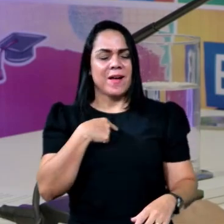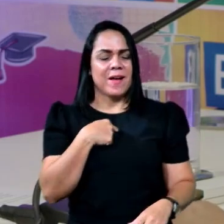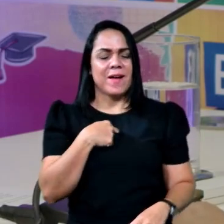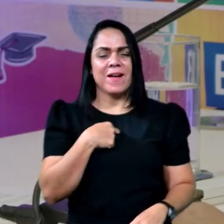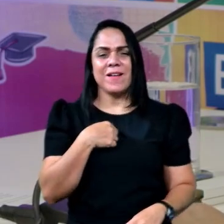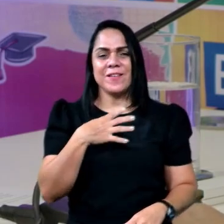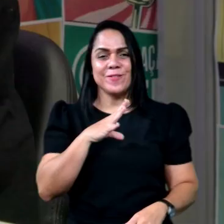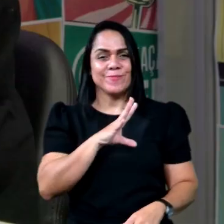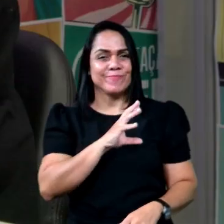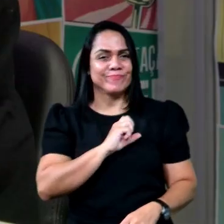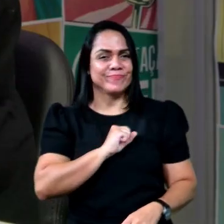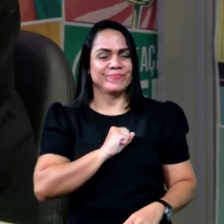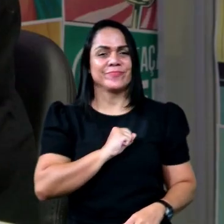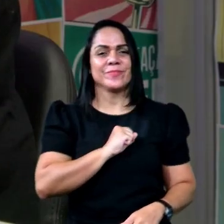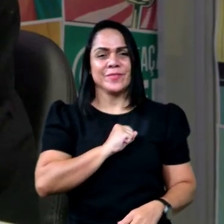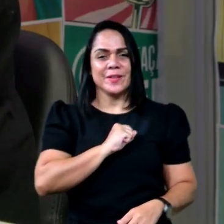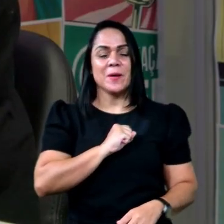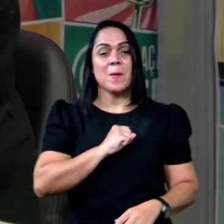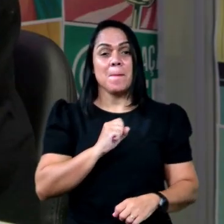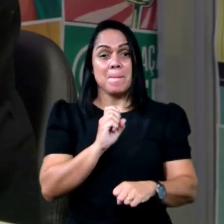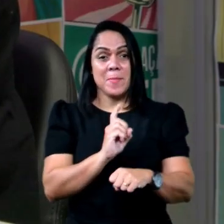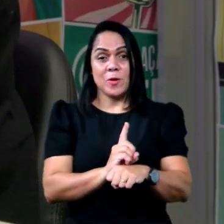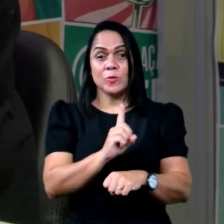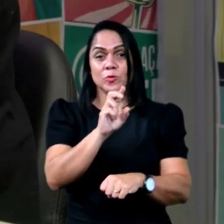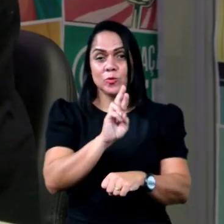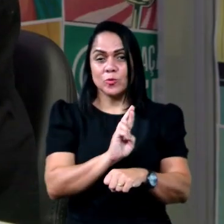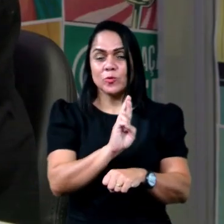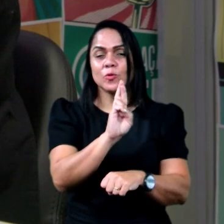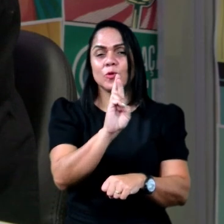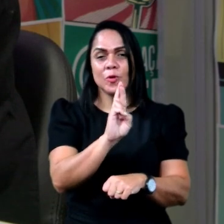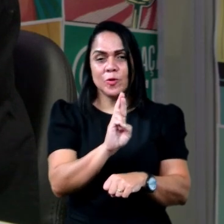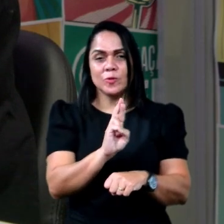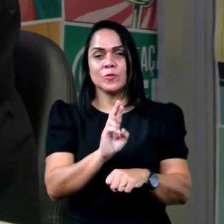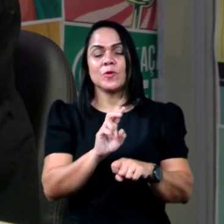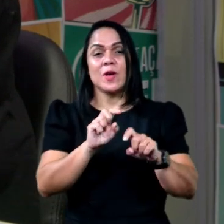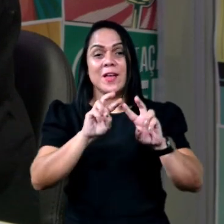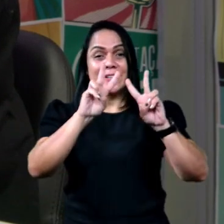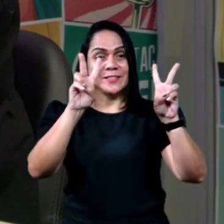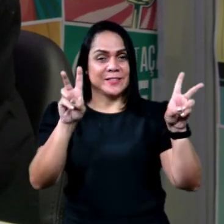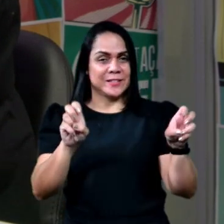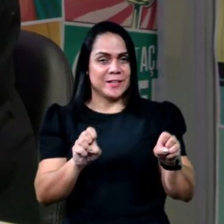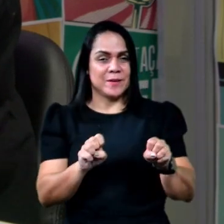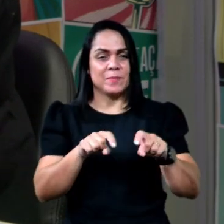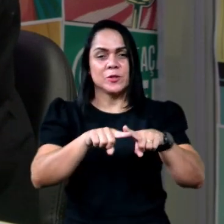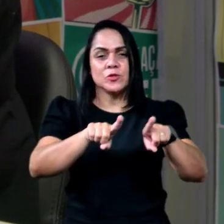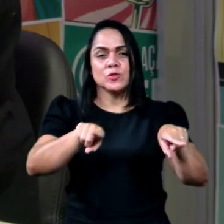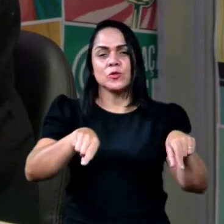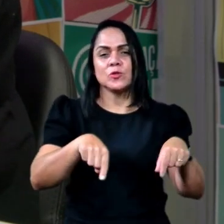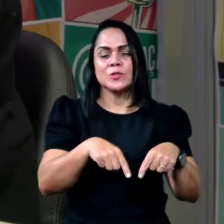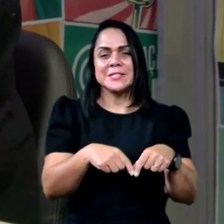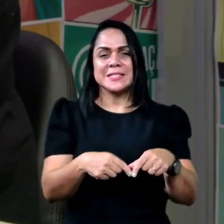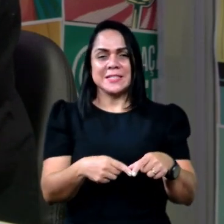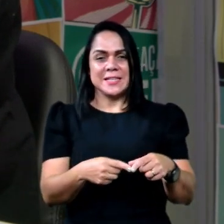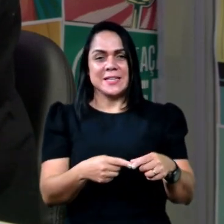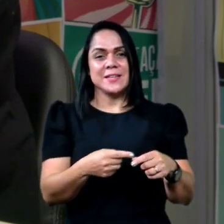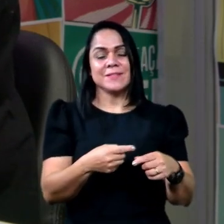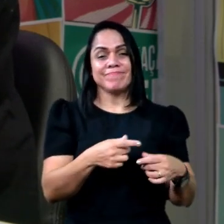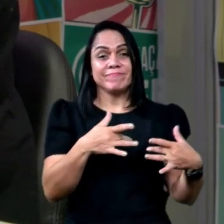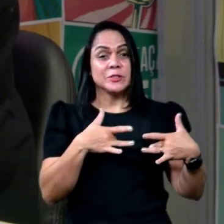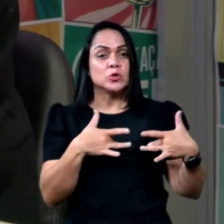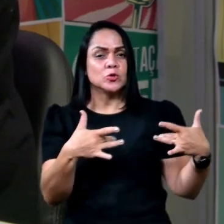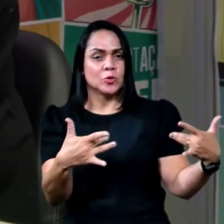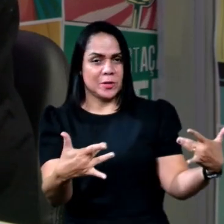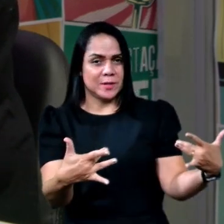meu doutorado é sobre cozinhas solidárias, sobre estratégias de resistência de mulheres cozinheiras dessas cozinhas solidárias.